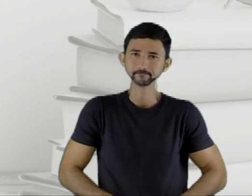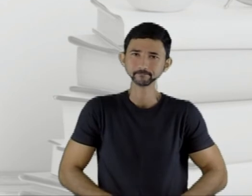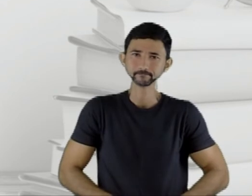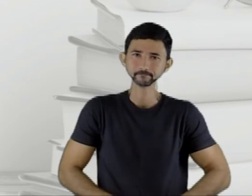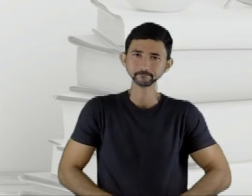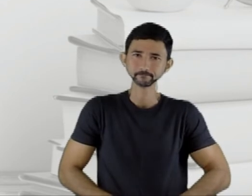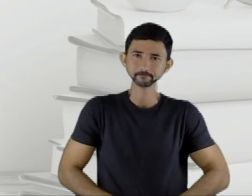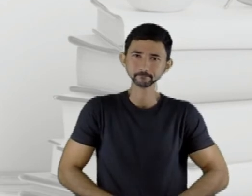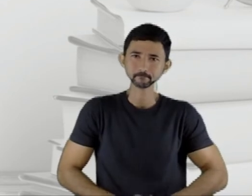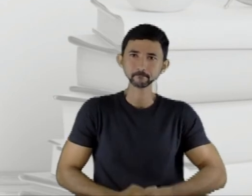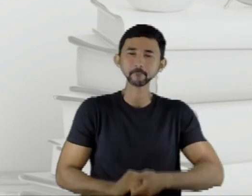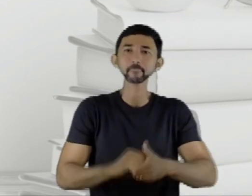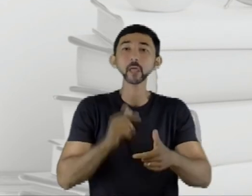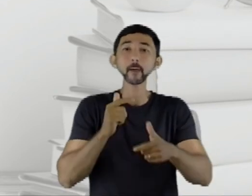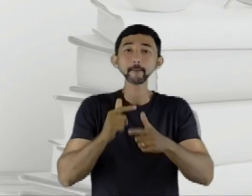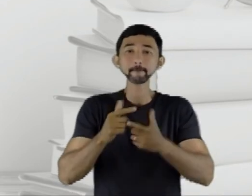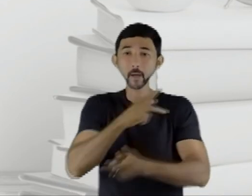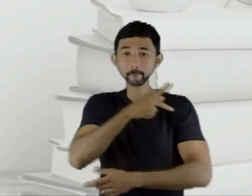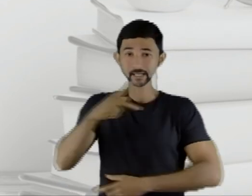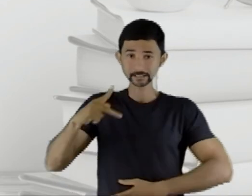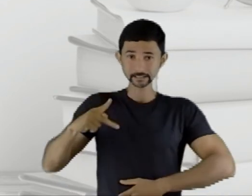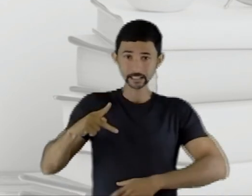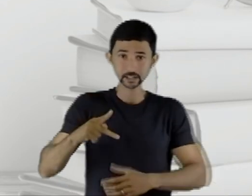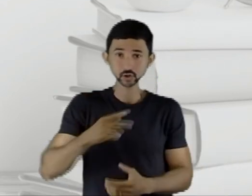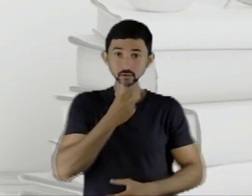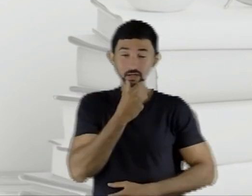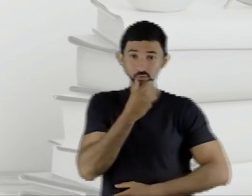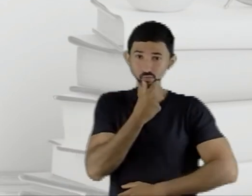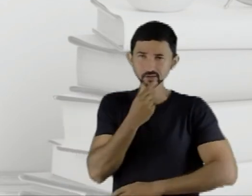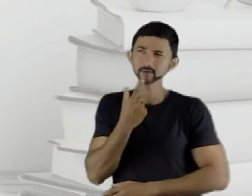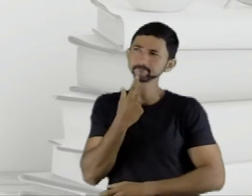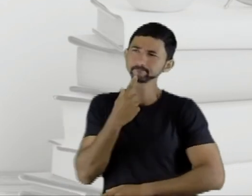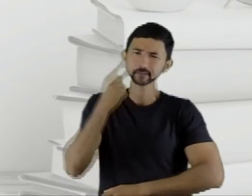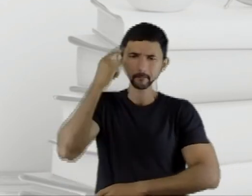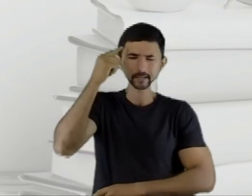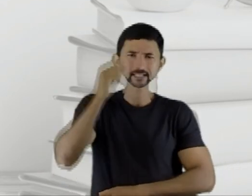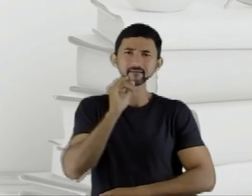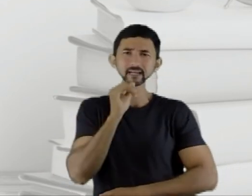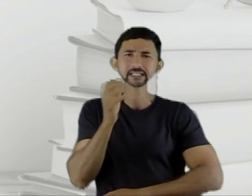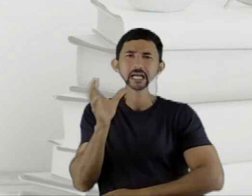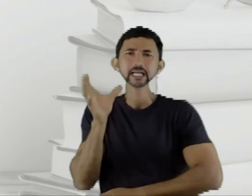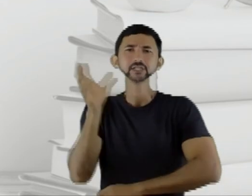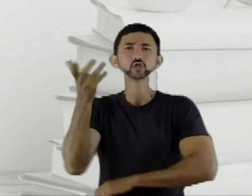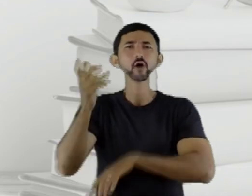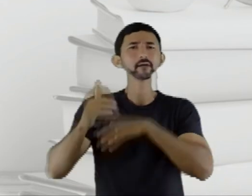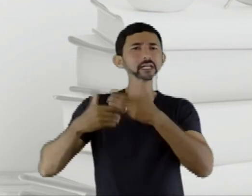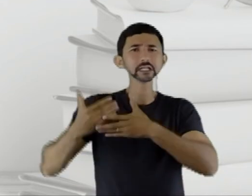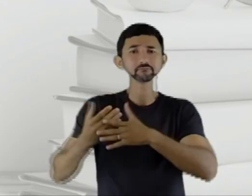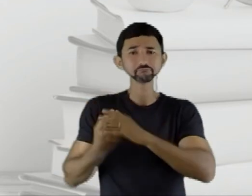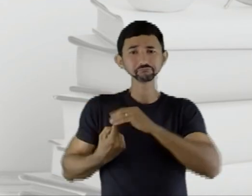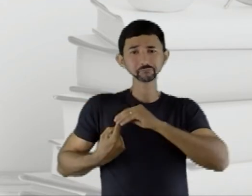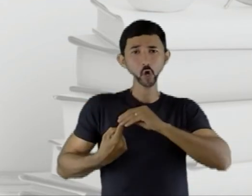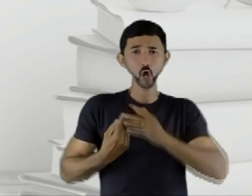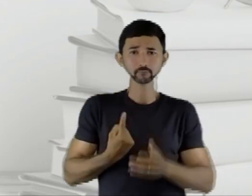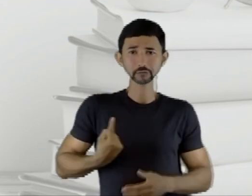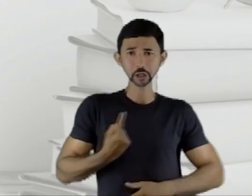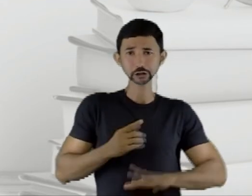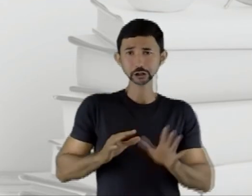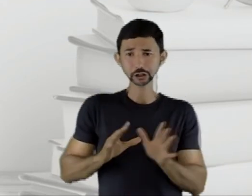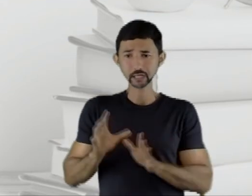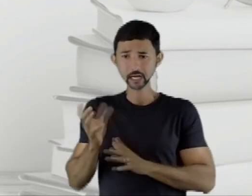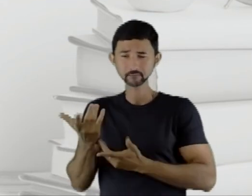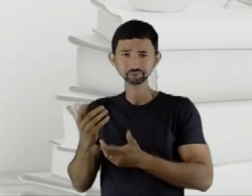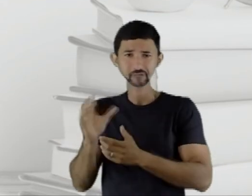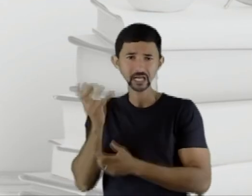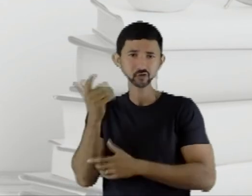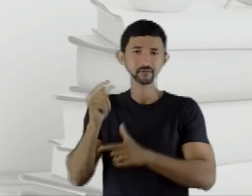dos Estados Unidos, no momento da crise, ele achava assim, que a crise ela se resolveria sozinha, tá?